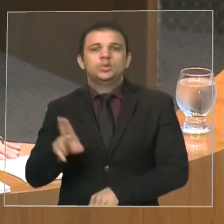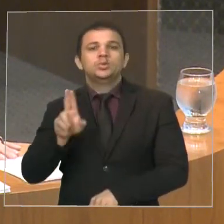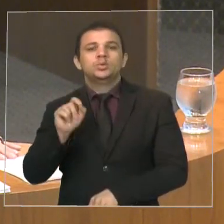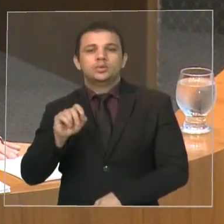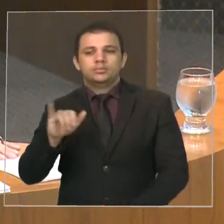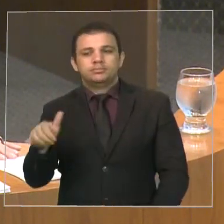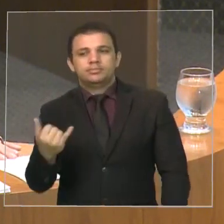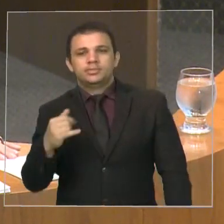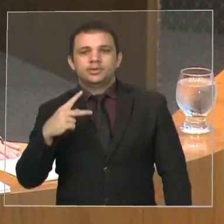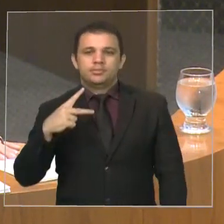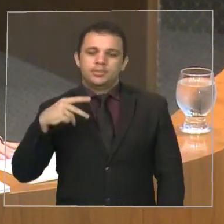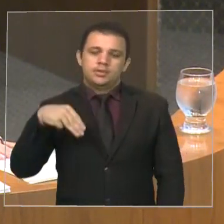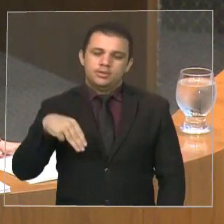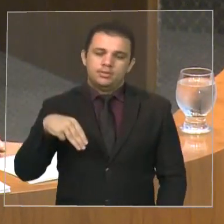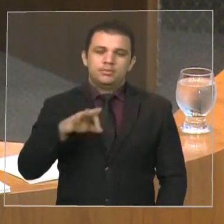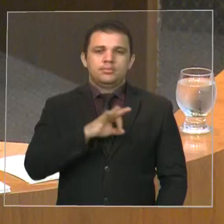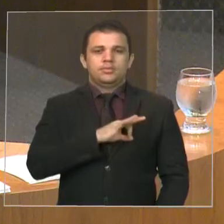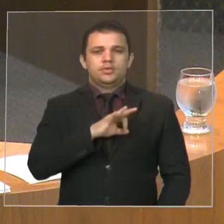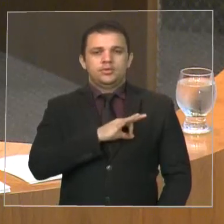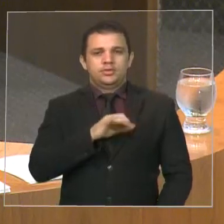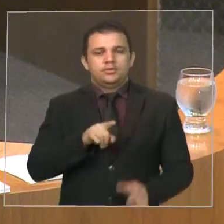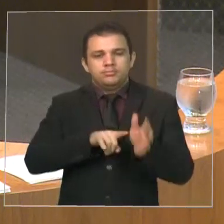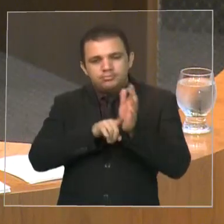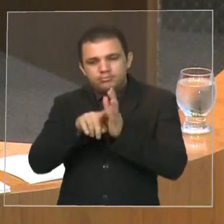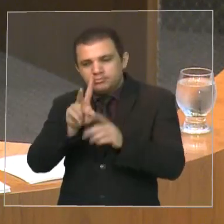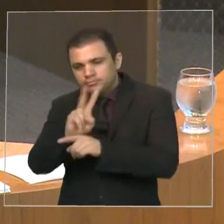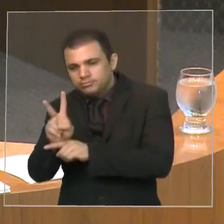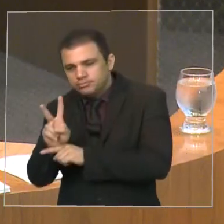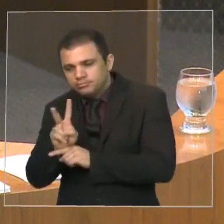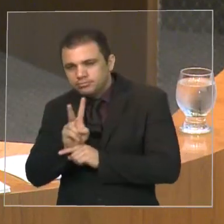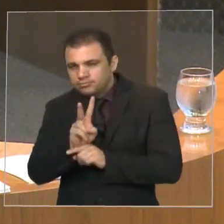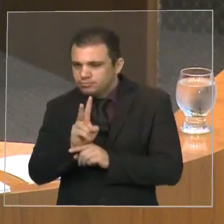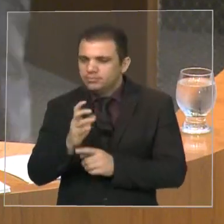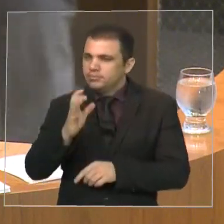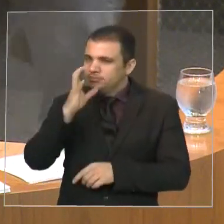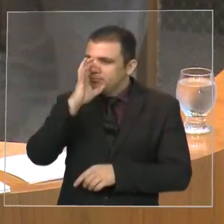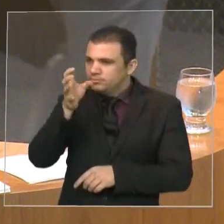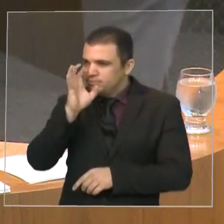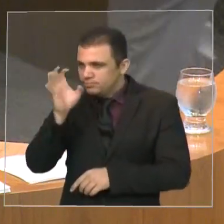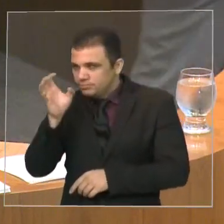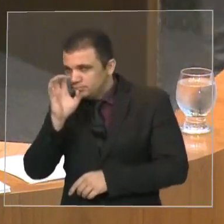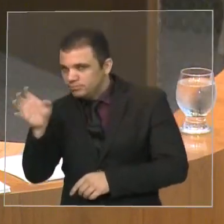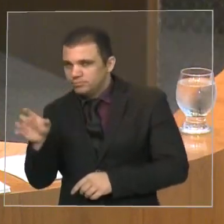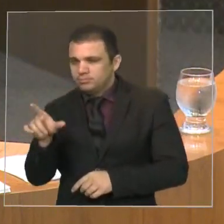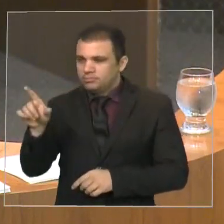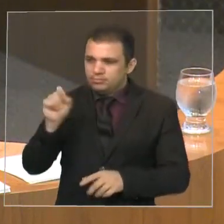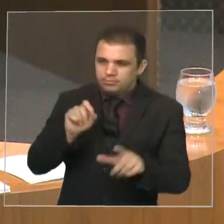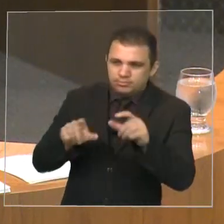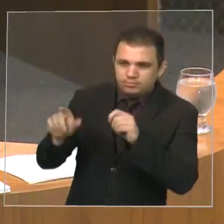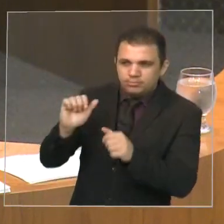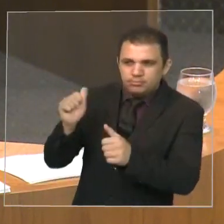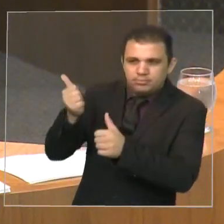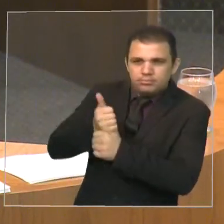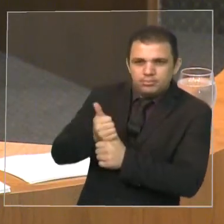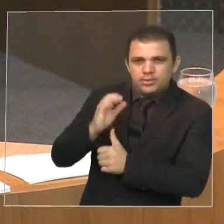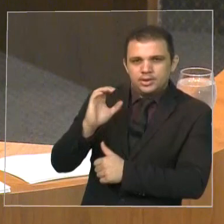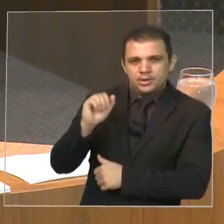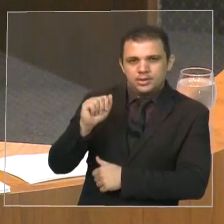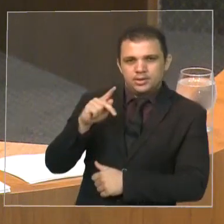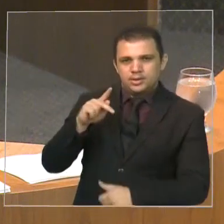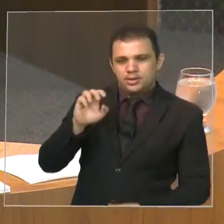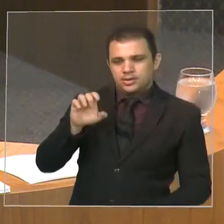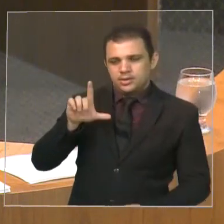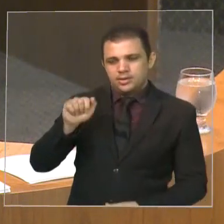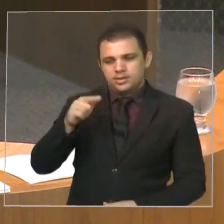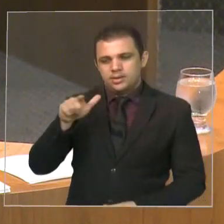PM, espionagem, deputado Wellington, ameaças, nomeação de capelães, que